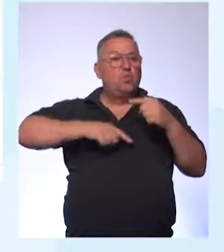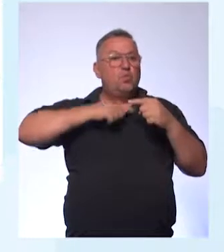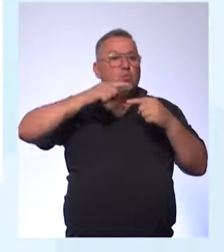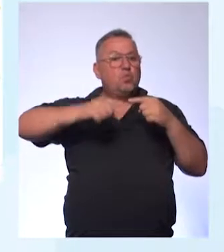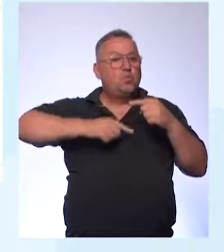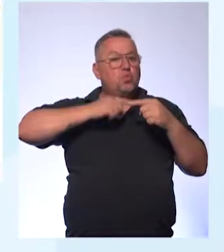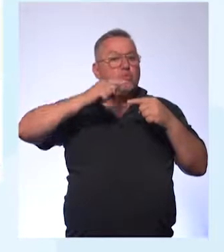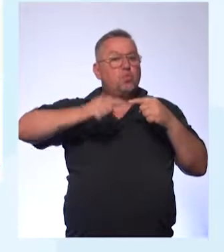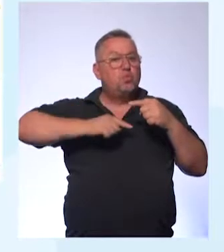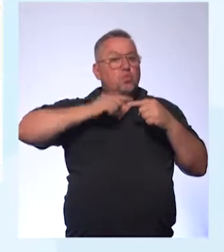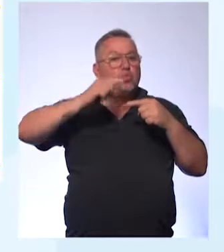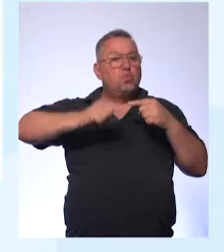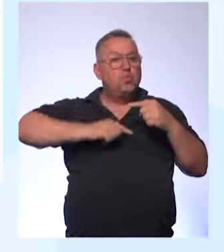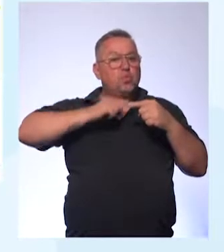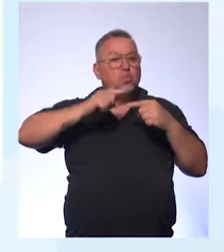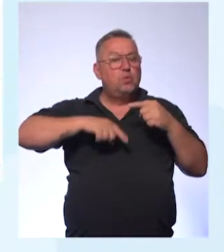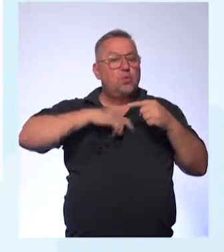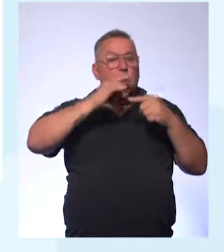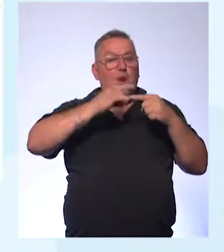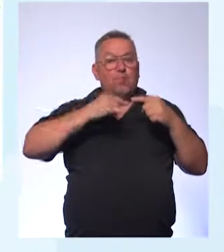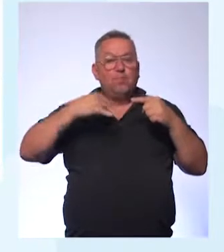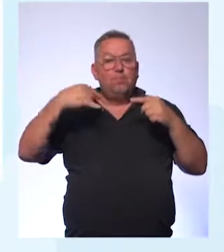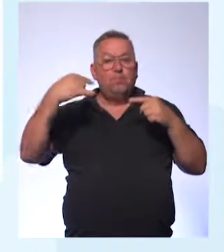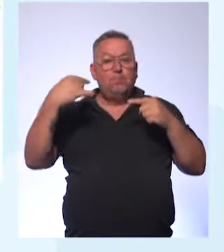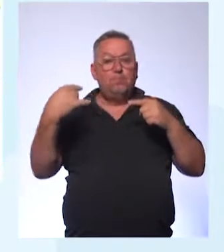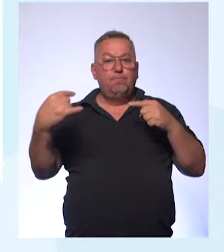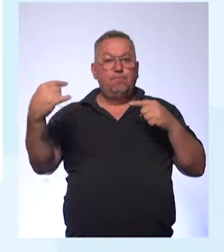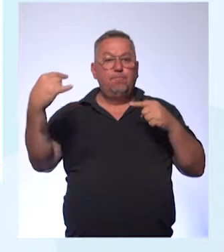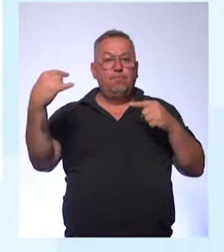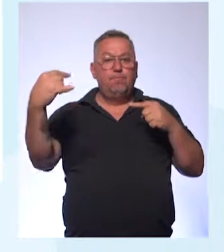Tá? Então você tem aí a figurinha